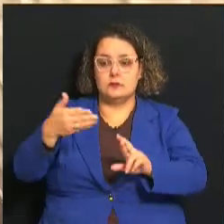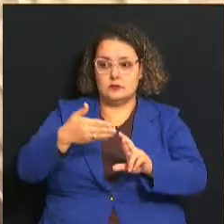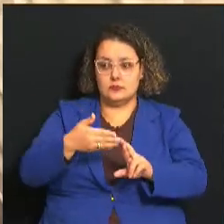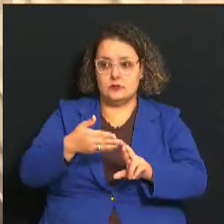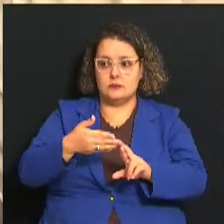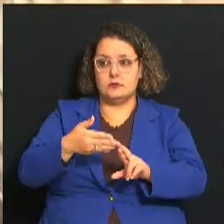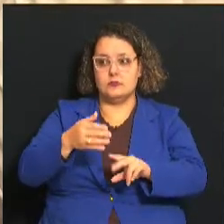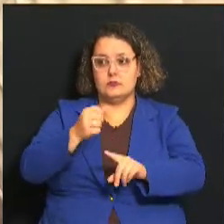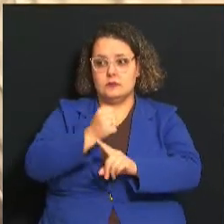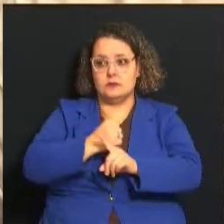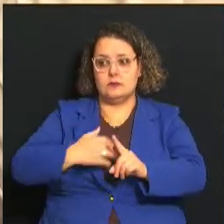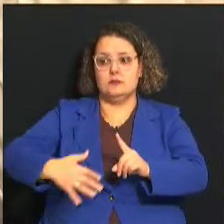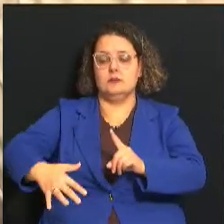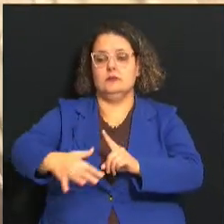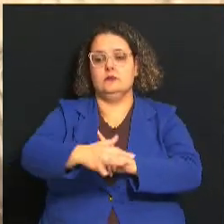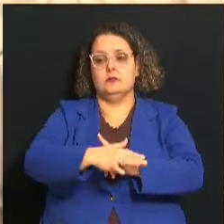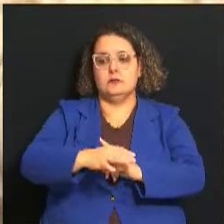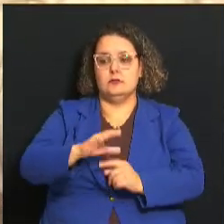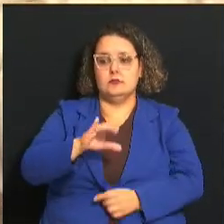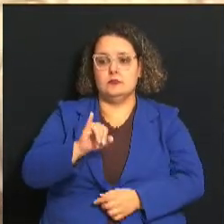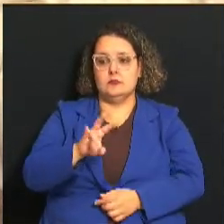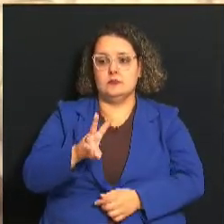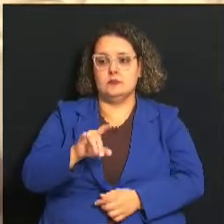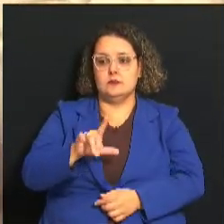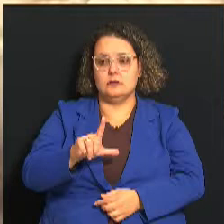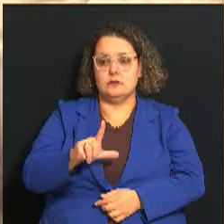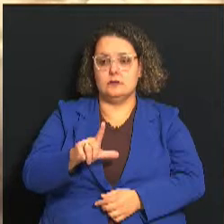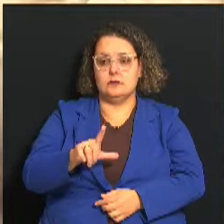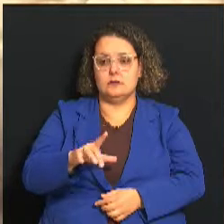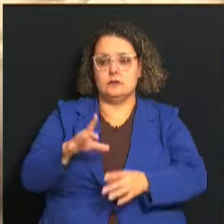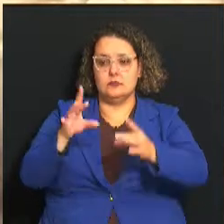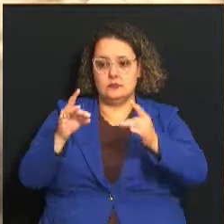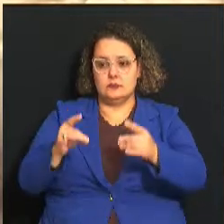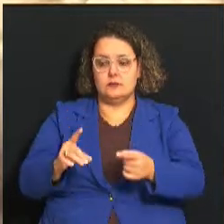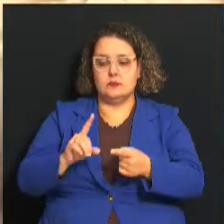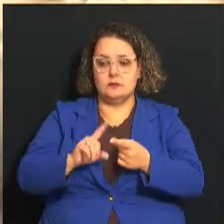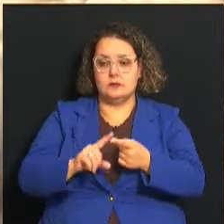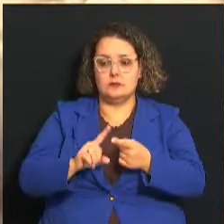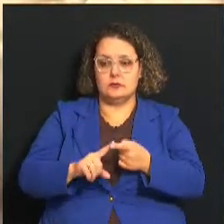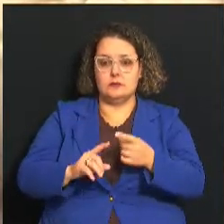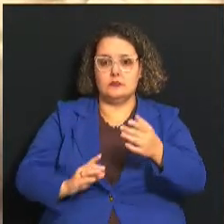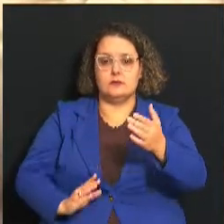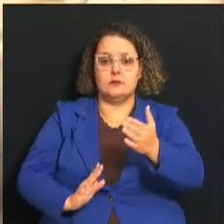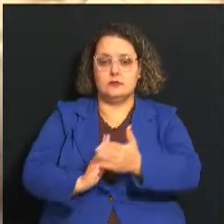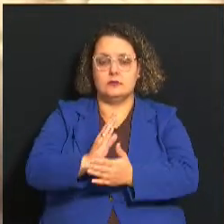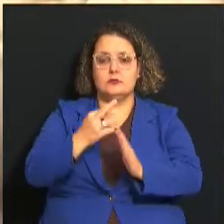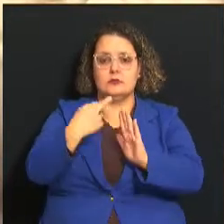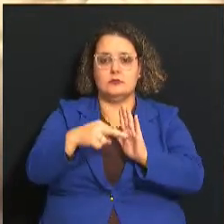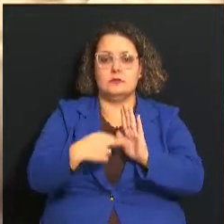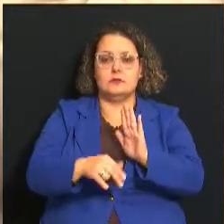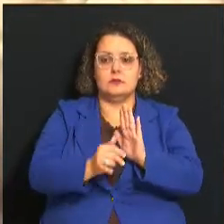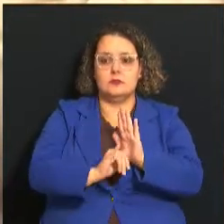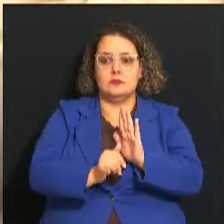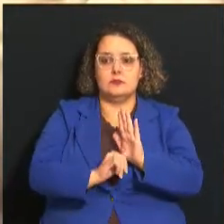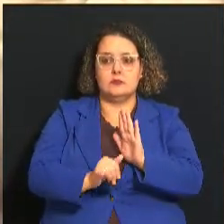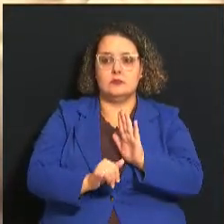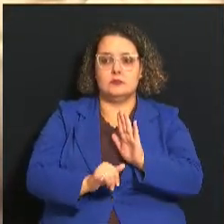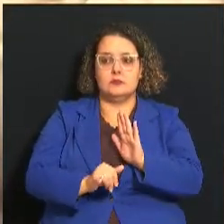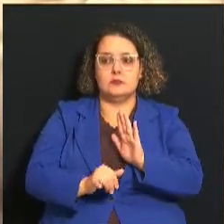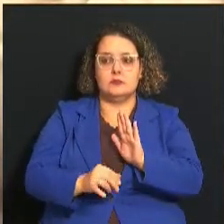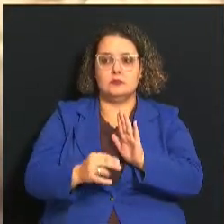civil com as seguintes atribuições: 1. Aprovar os relatórios e notas